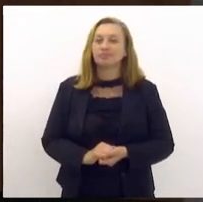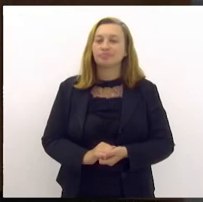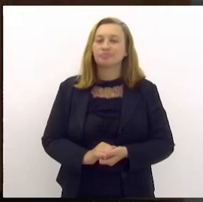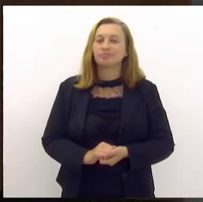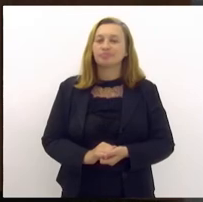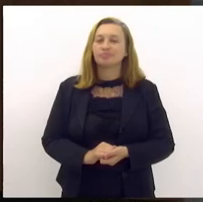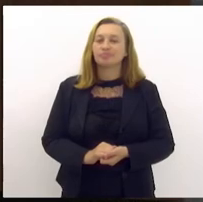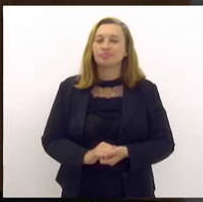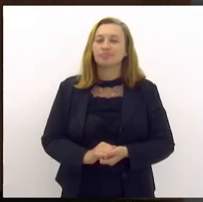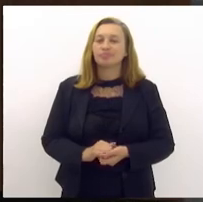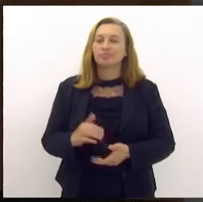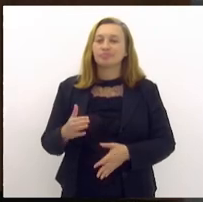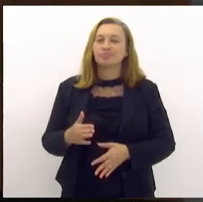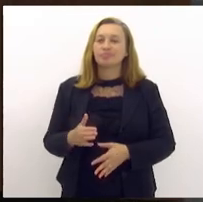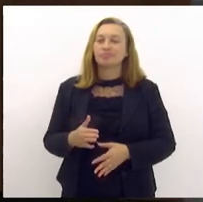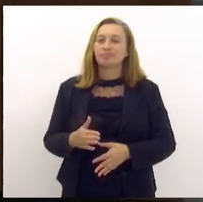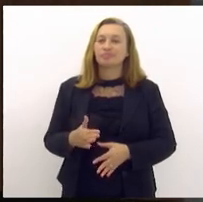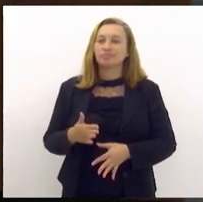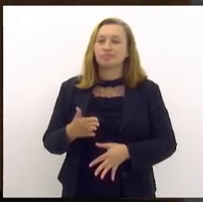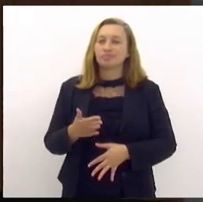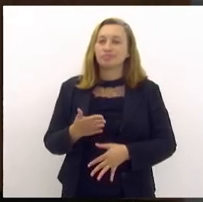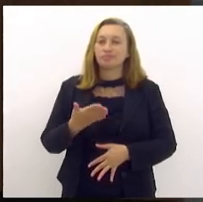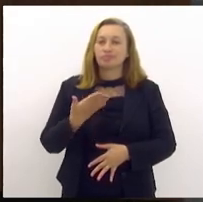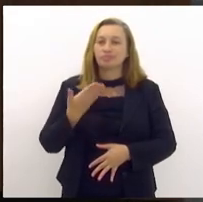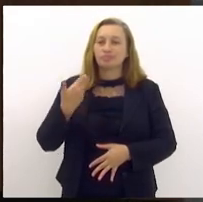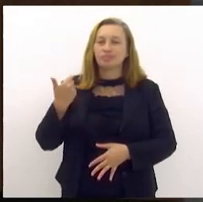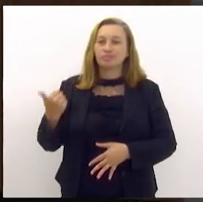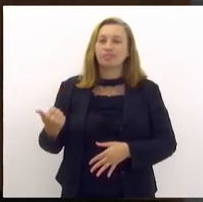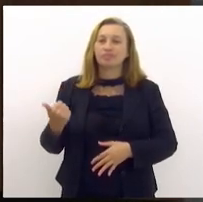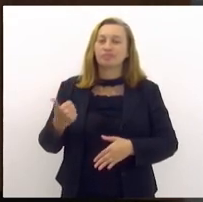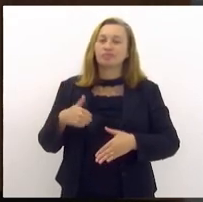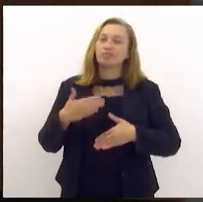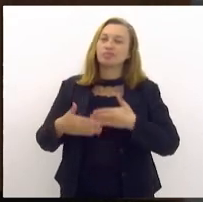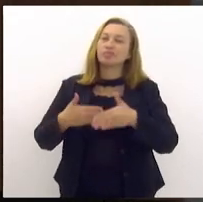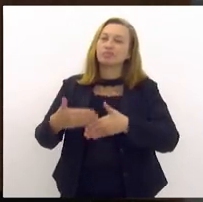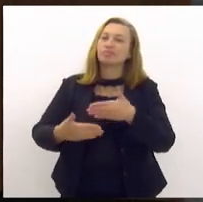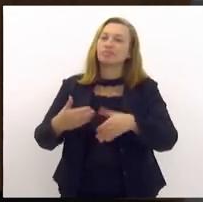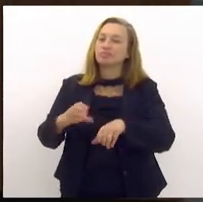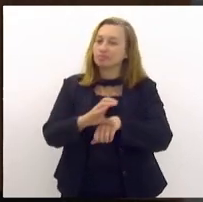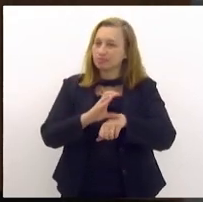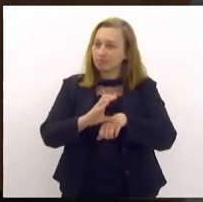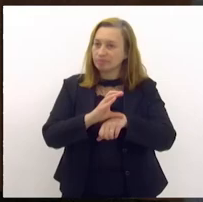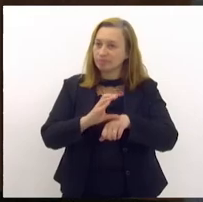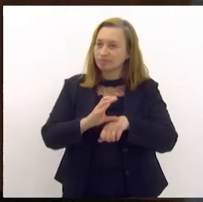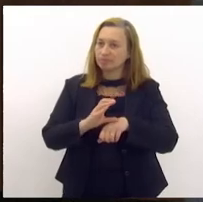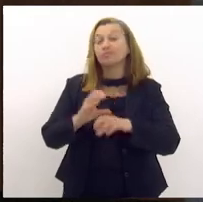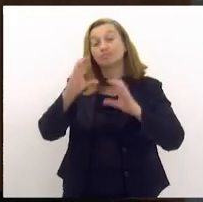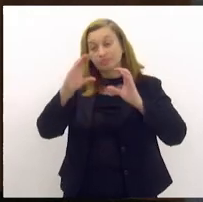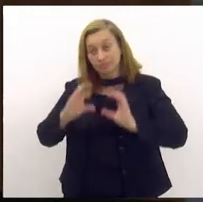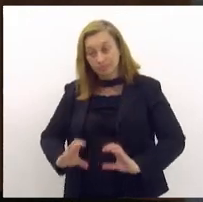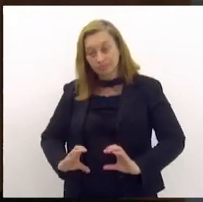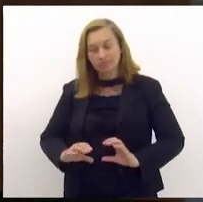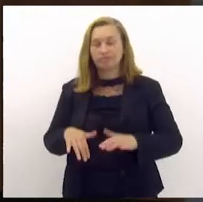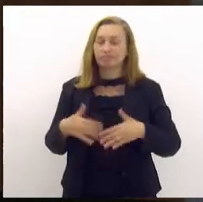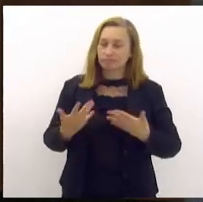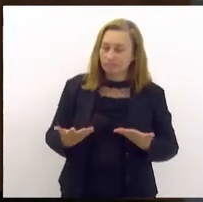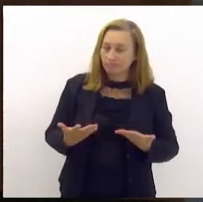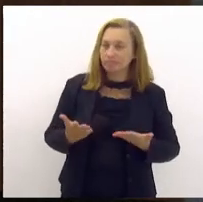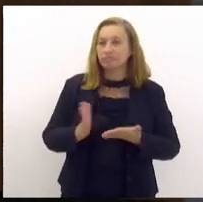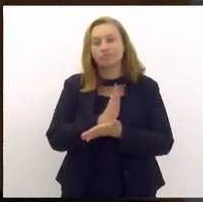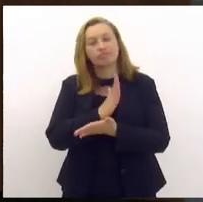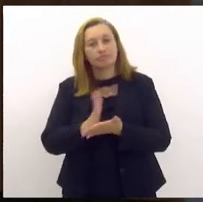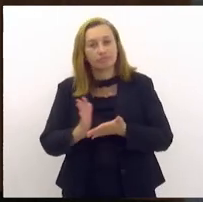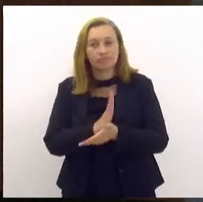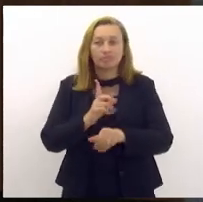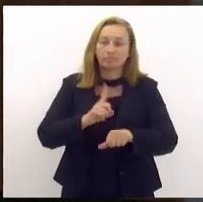internalizar aqui os grandes avanços da Constituição cidadã. Claro, em alguns